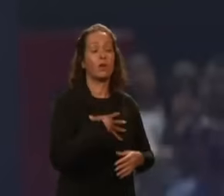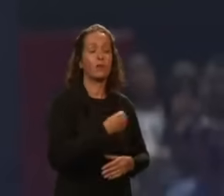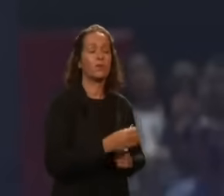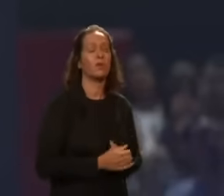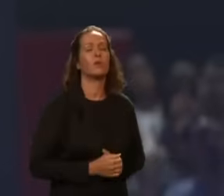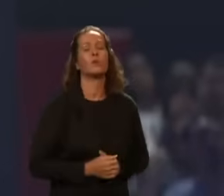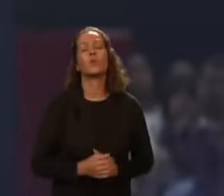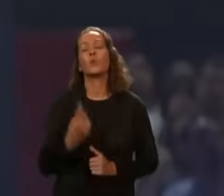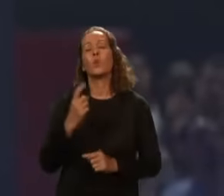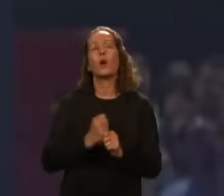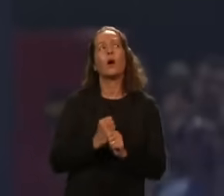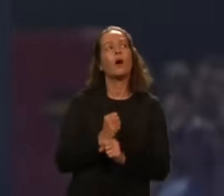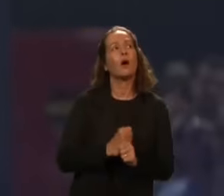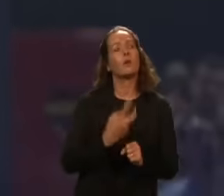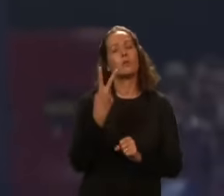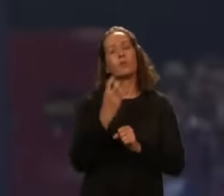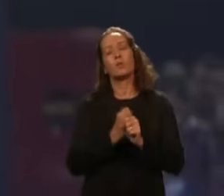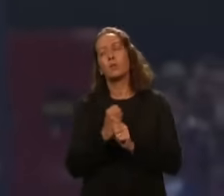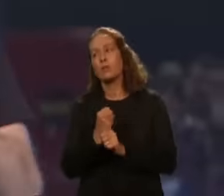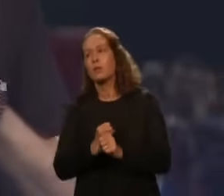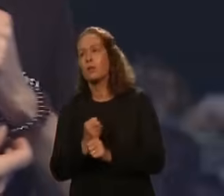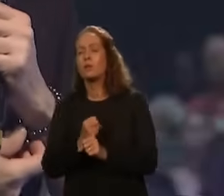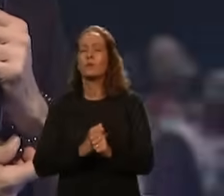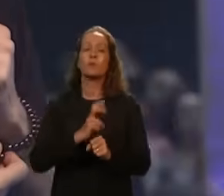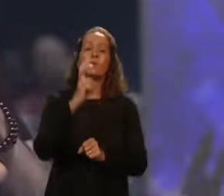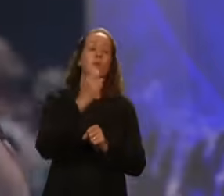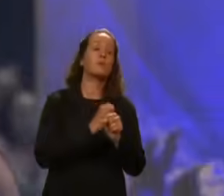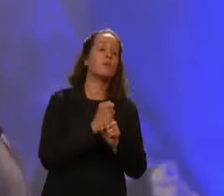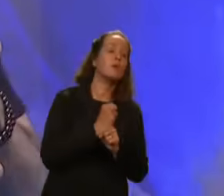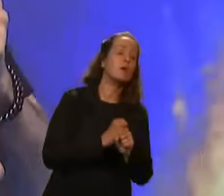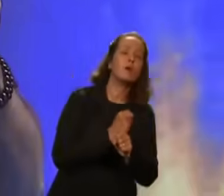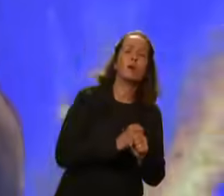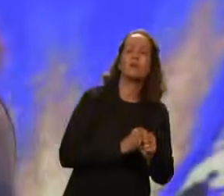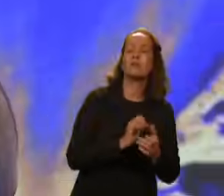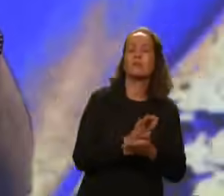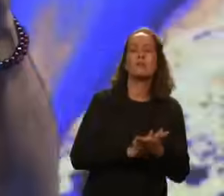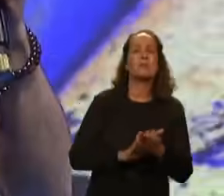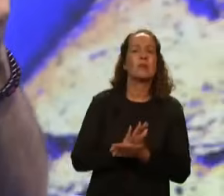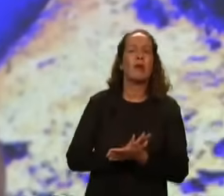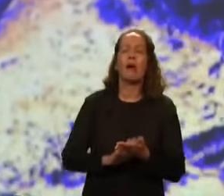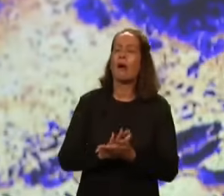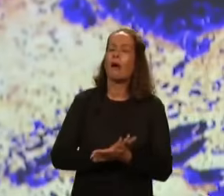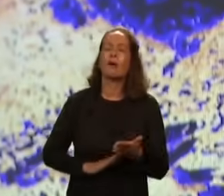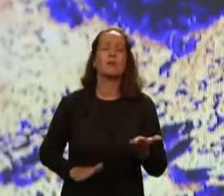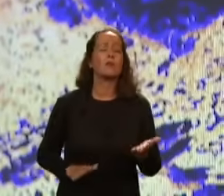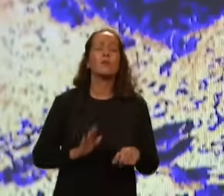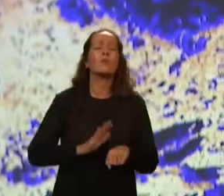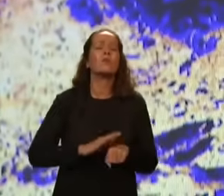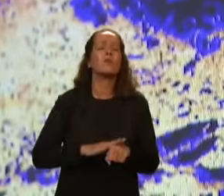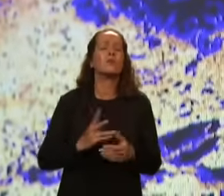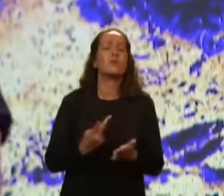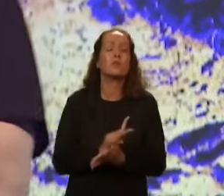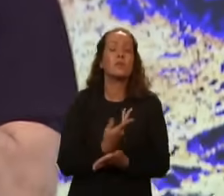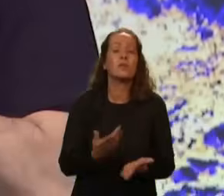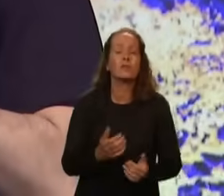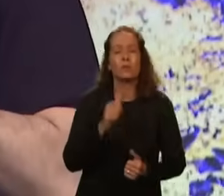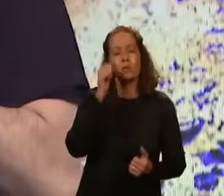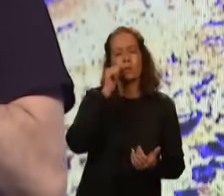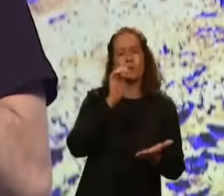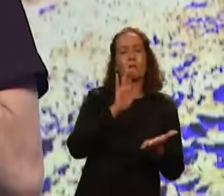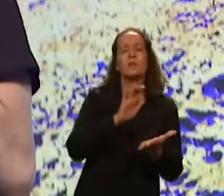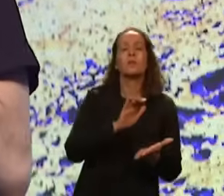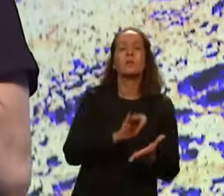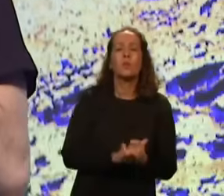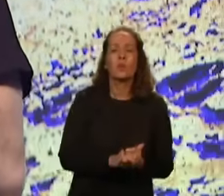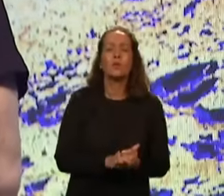5 anos, o filho não vinha. O que que eles fizeram? A mulher de Abraão, gente, vai lá e tem um